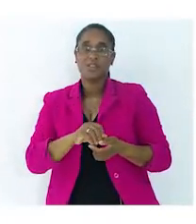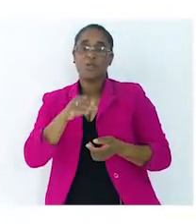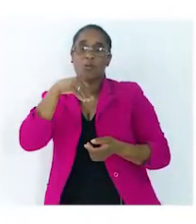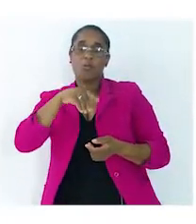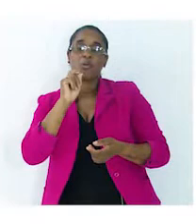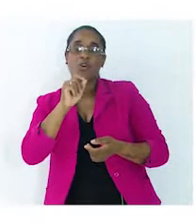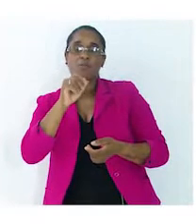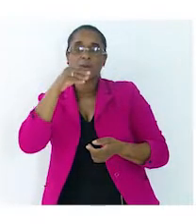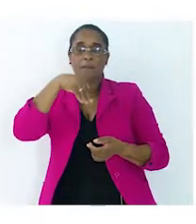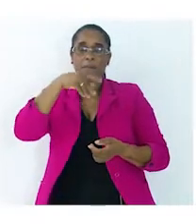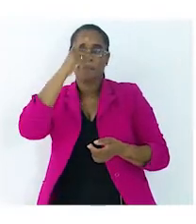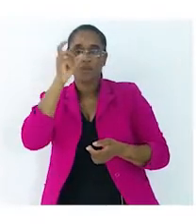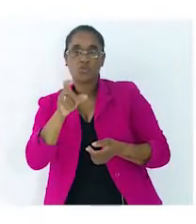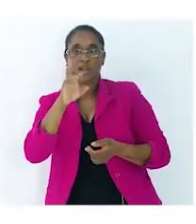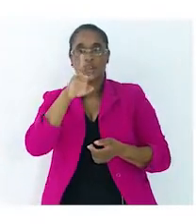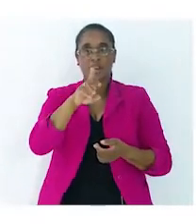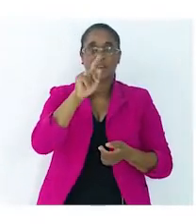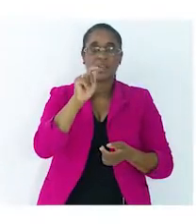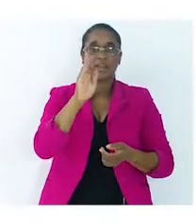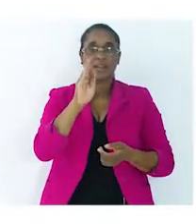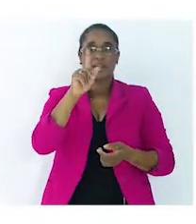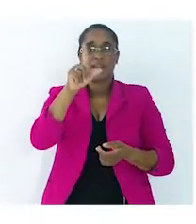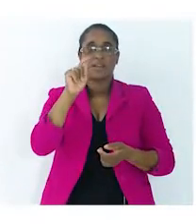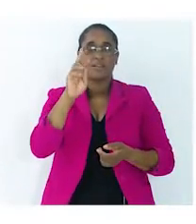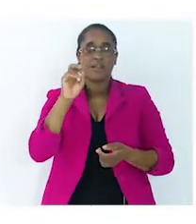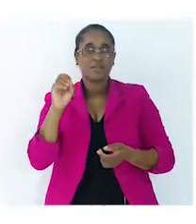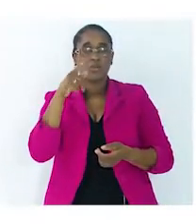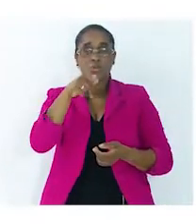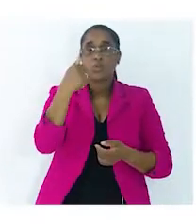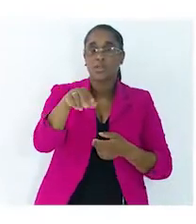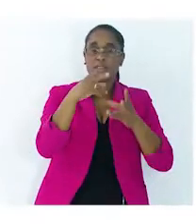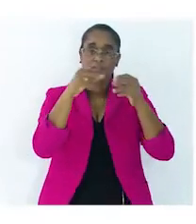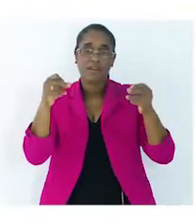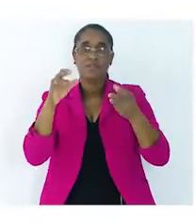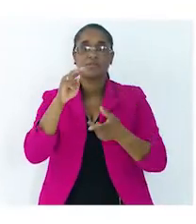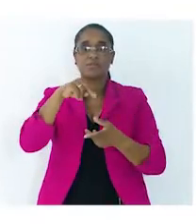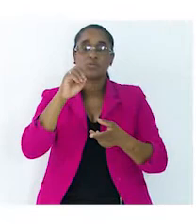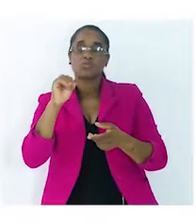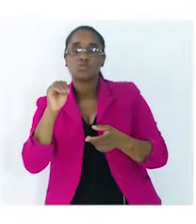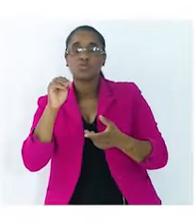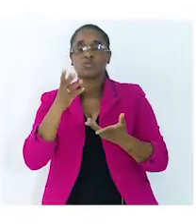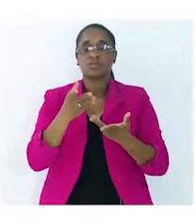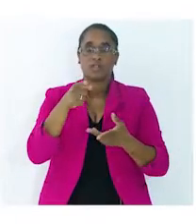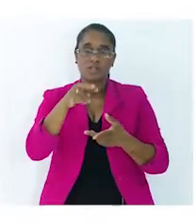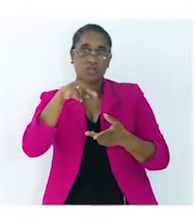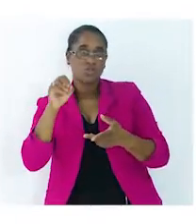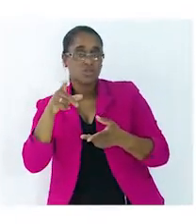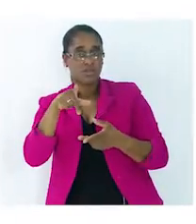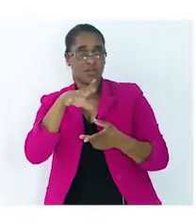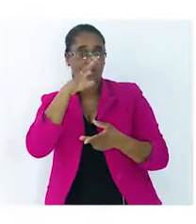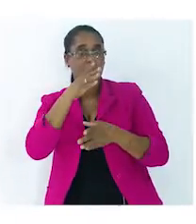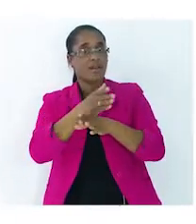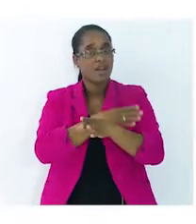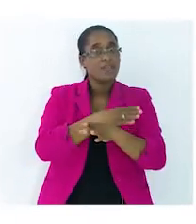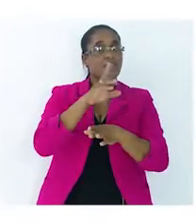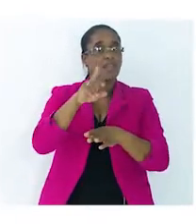pessoal reflexo, tu tens na frase, deixemos-nos esse nos aqui, já nós tínhamos falado, é reflexo, porque